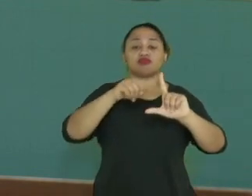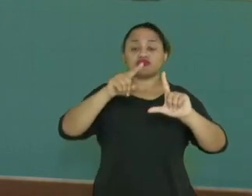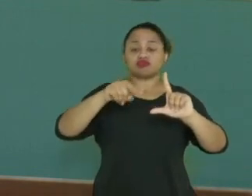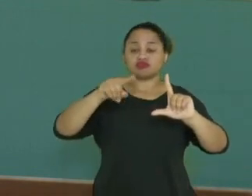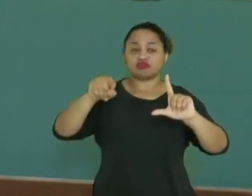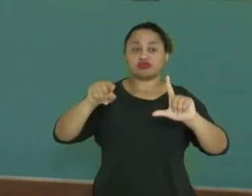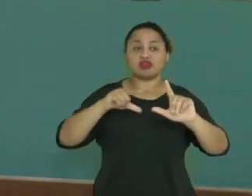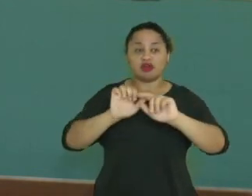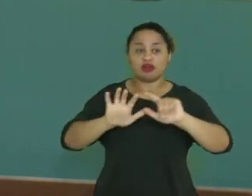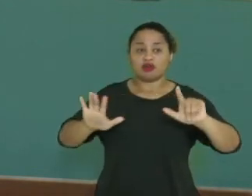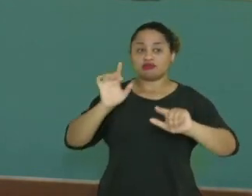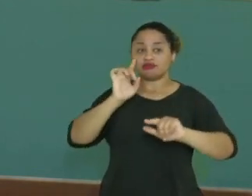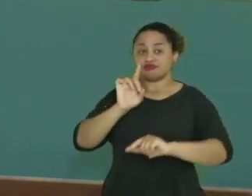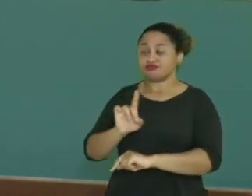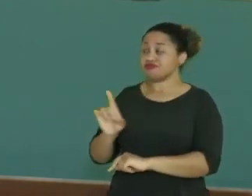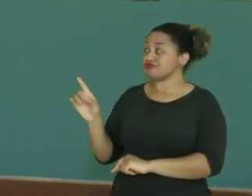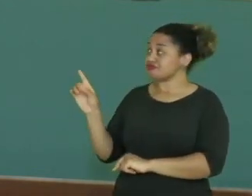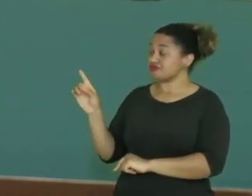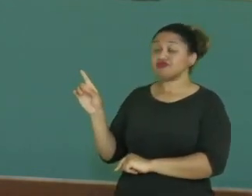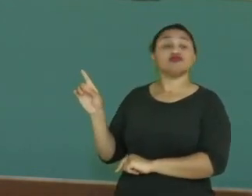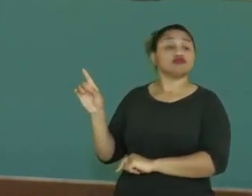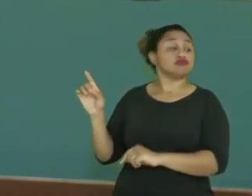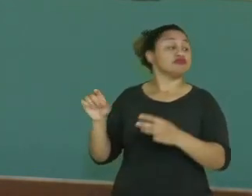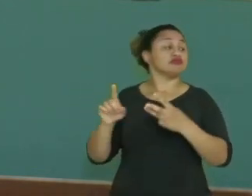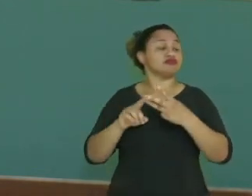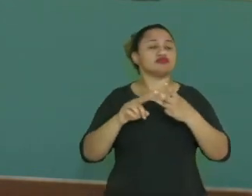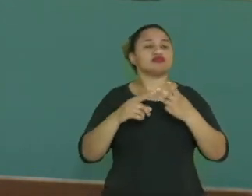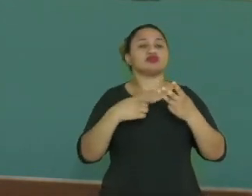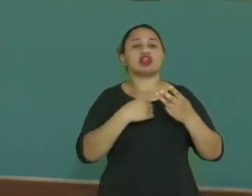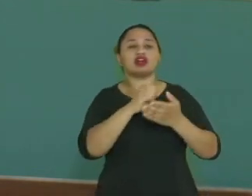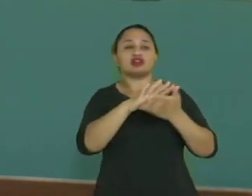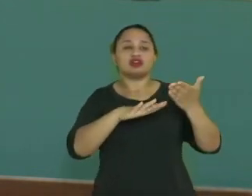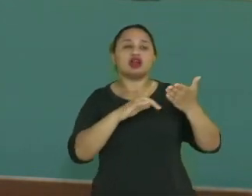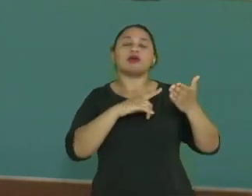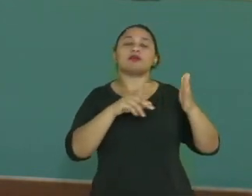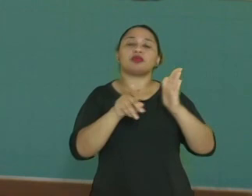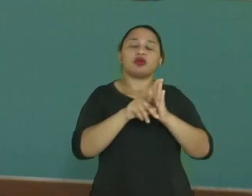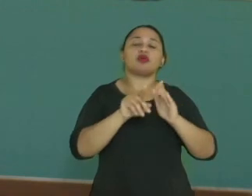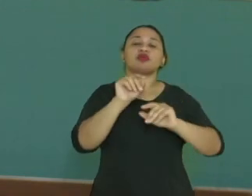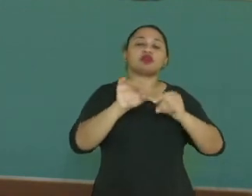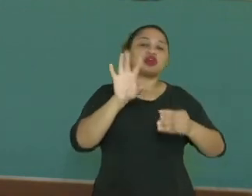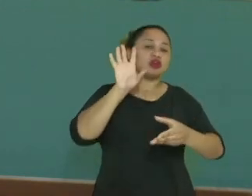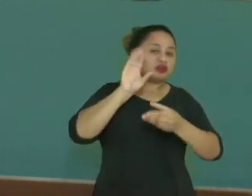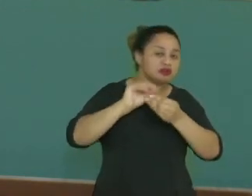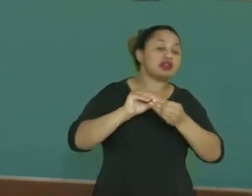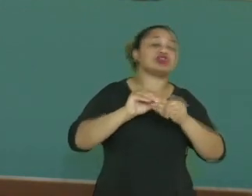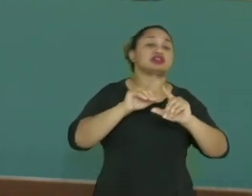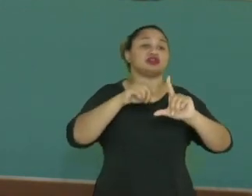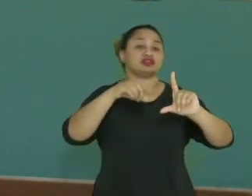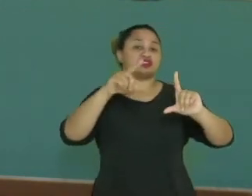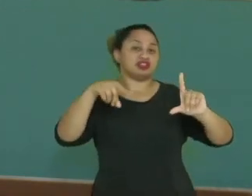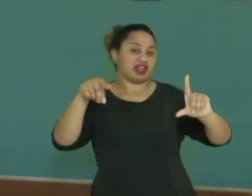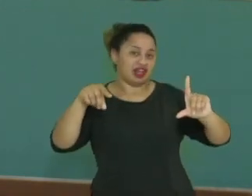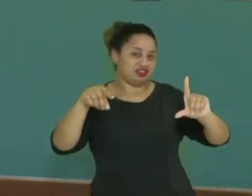tá aqui no desenho, ó. Resolvemos situações, problemas que envolviam a leitura e interpretação do desenvolvimento do gráfico